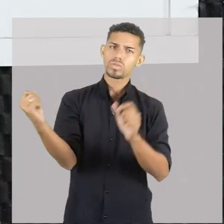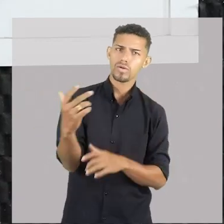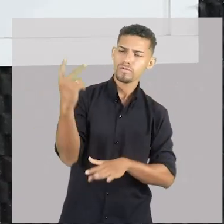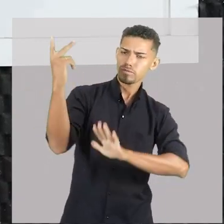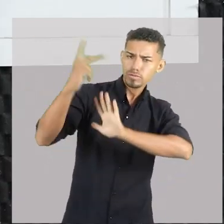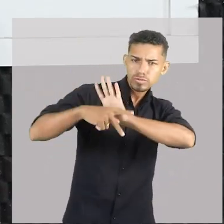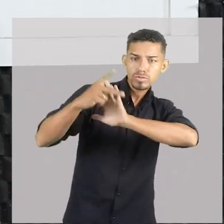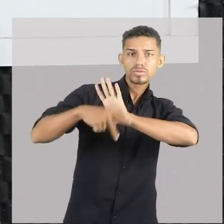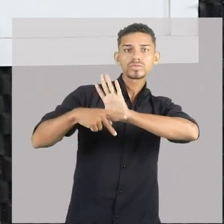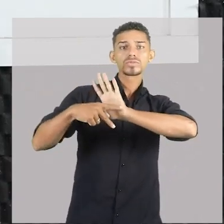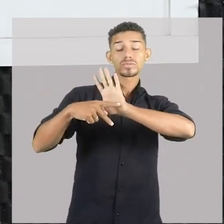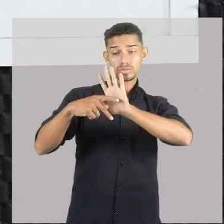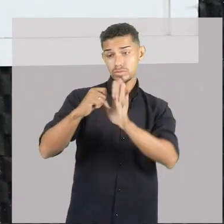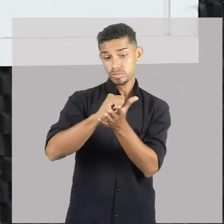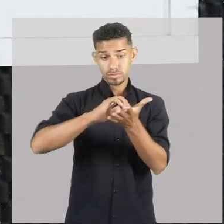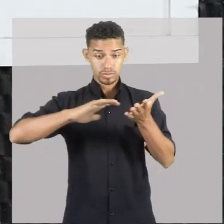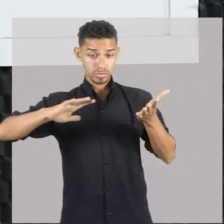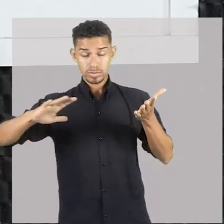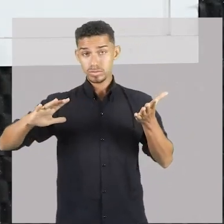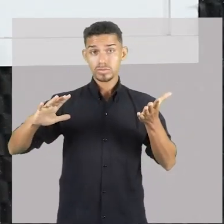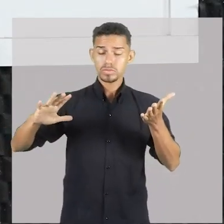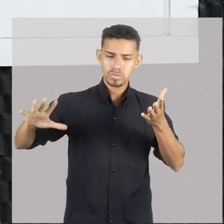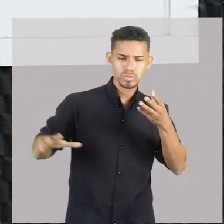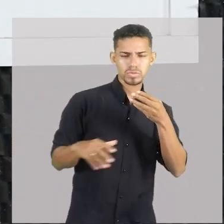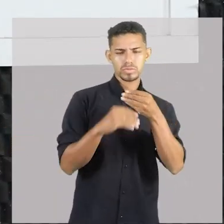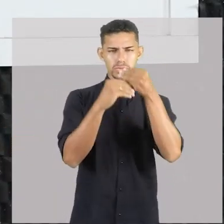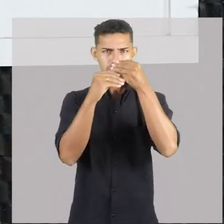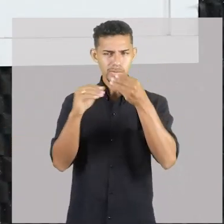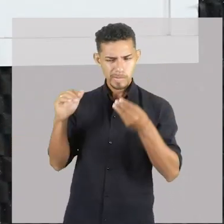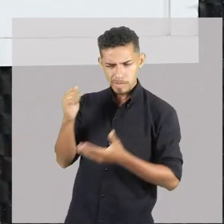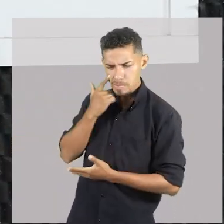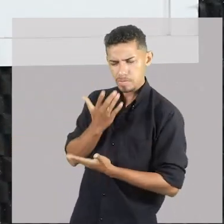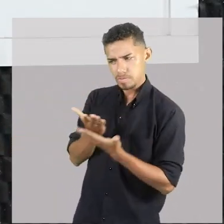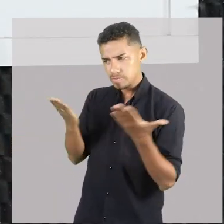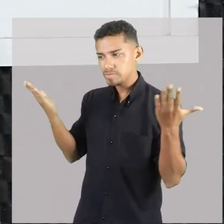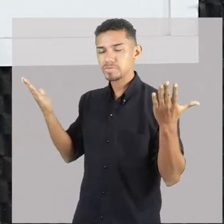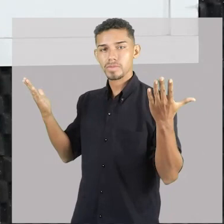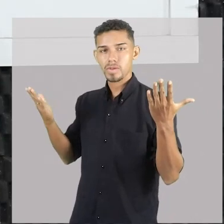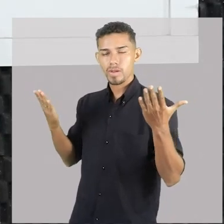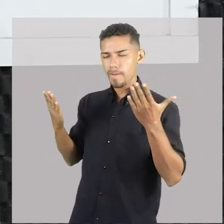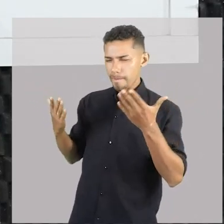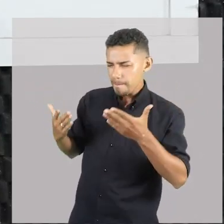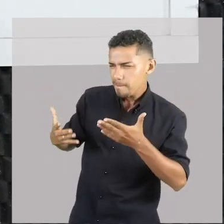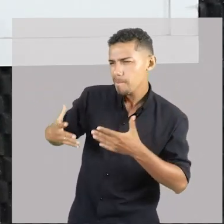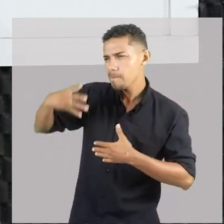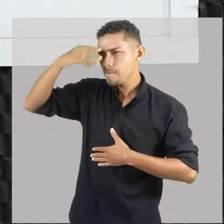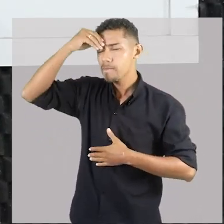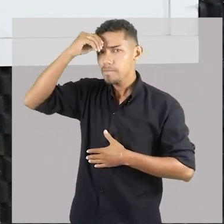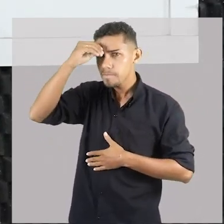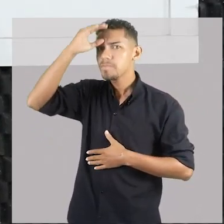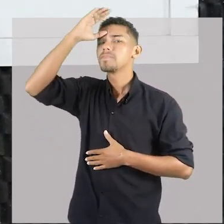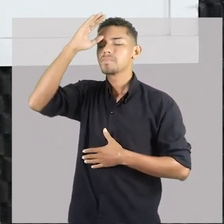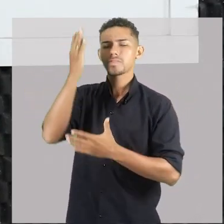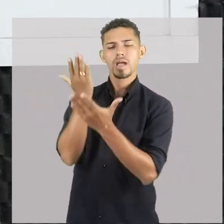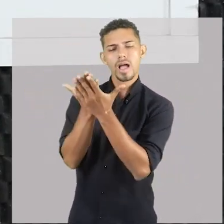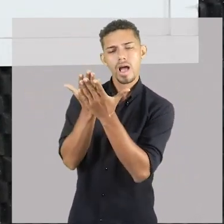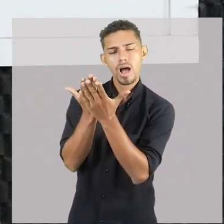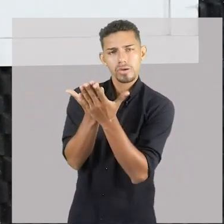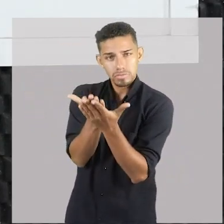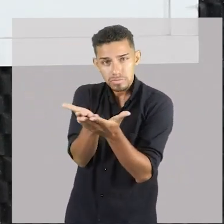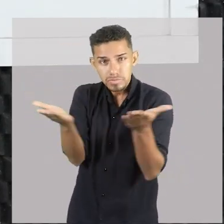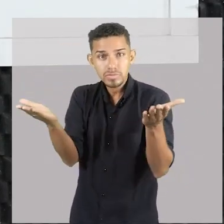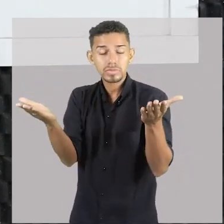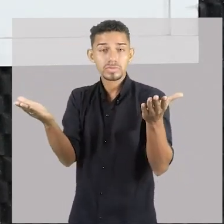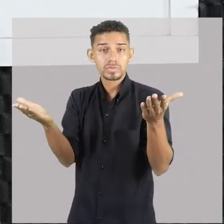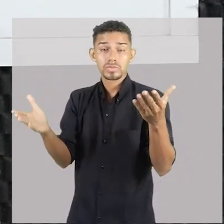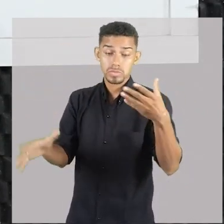projeto, Atividades Curriculares Complementares, uma iniciativa do governo do estado para dar umas aulinhas a mais para vocês, certo?